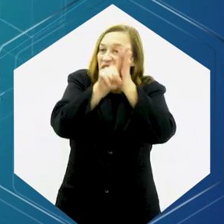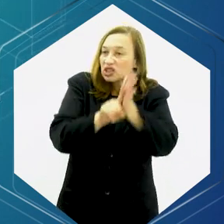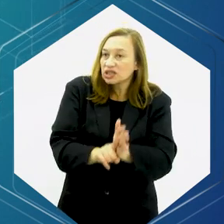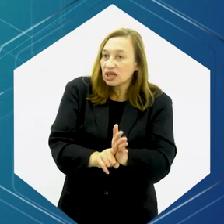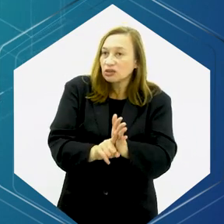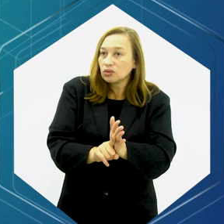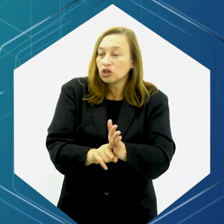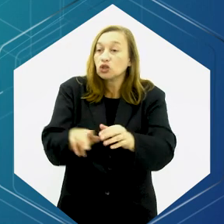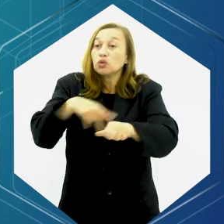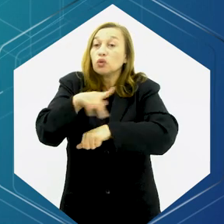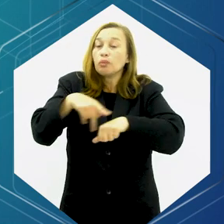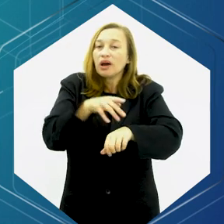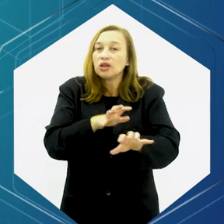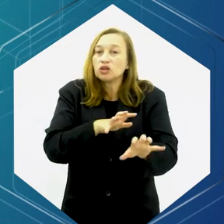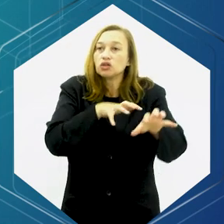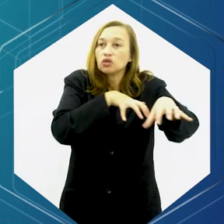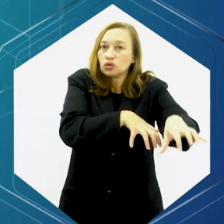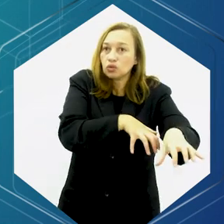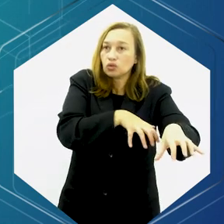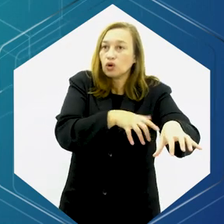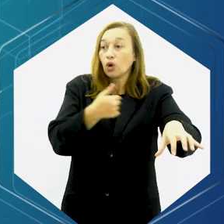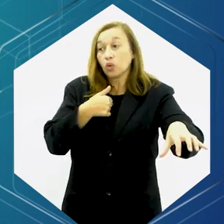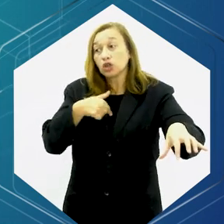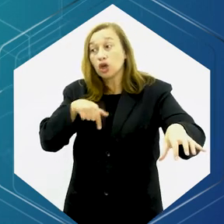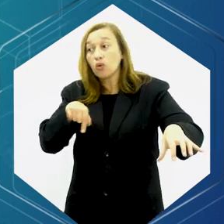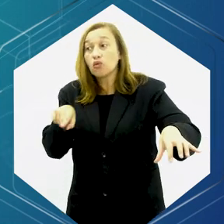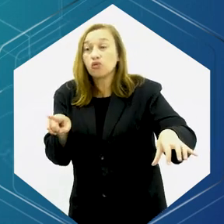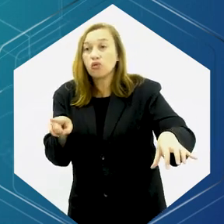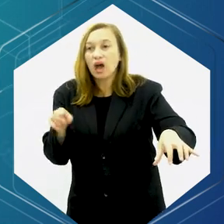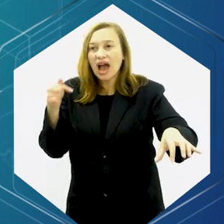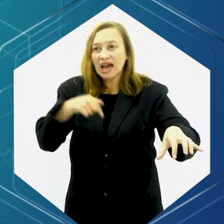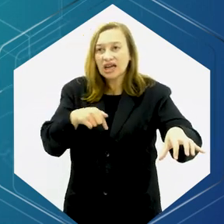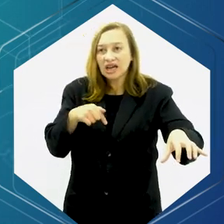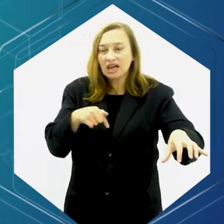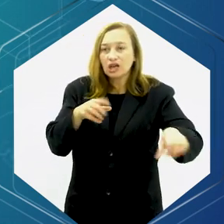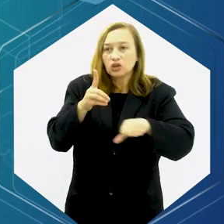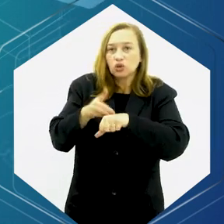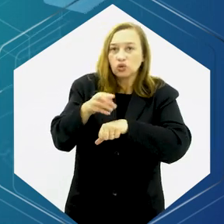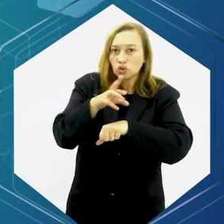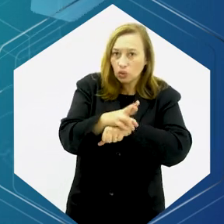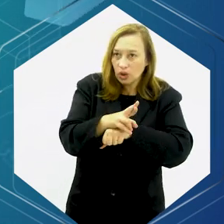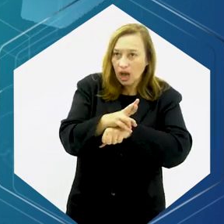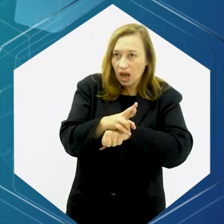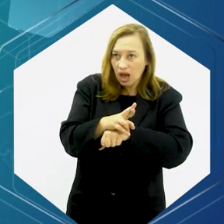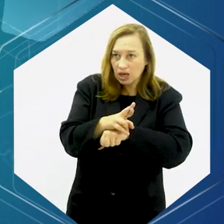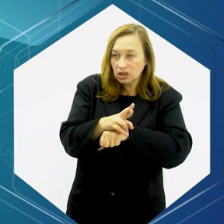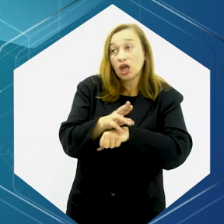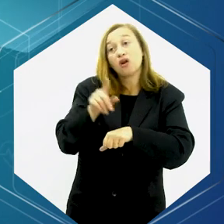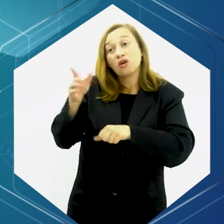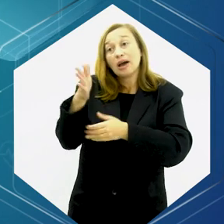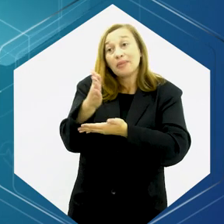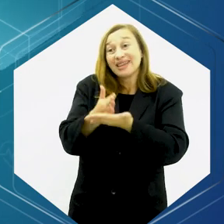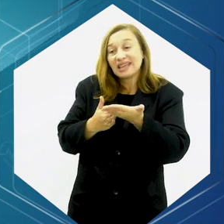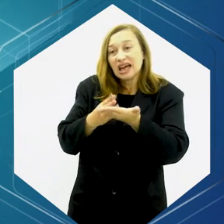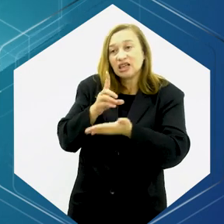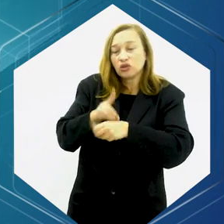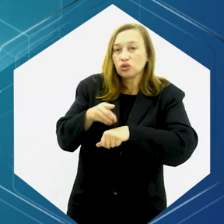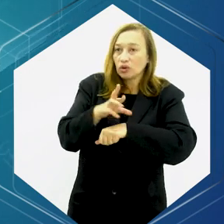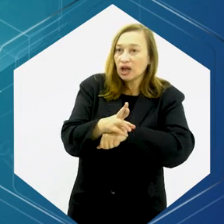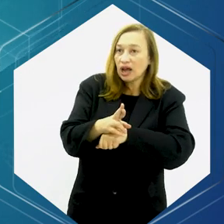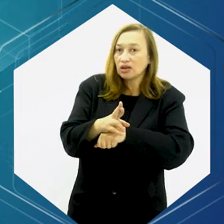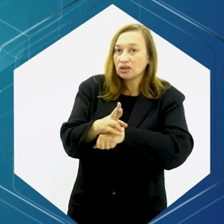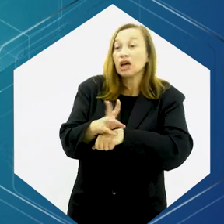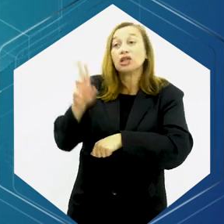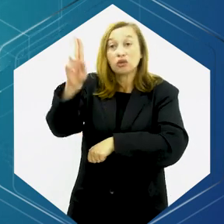que nós iniciamos essa parceria quando eu fui pro meu que a gente chama aqui no Brasil de doutorado sanduíche né eu fui fazer uma parte desse